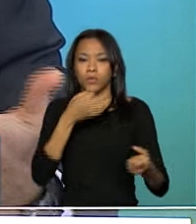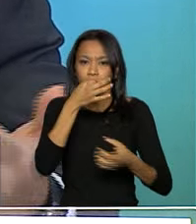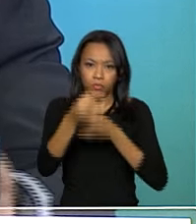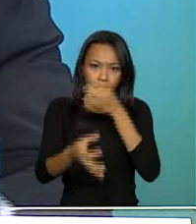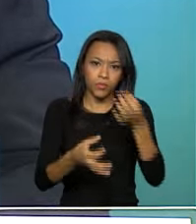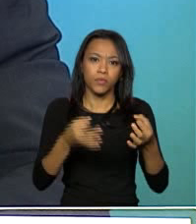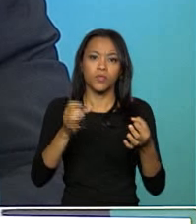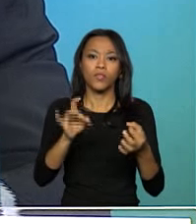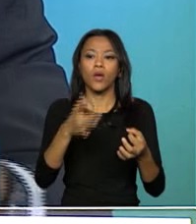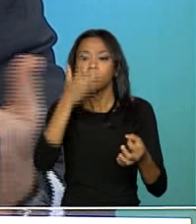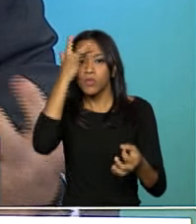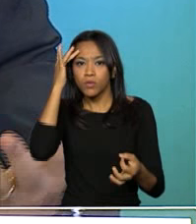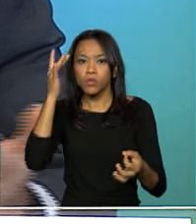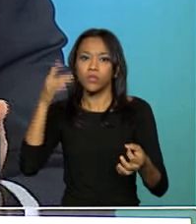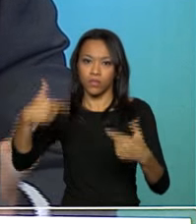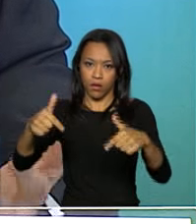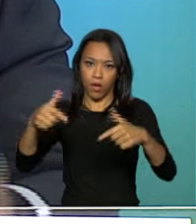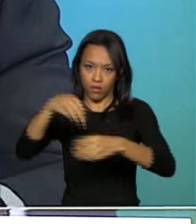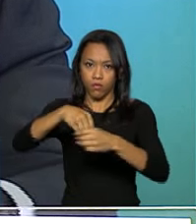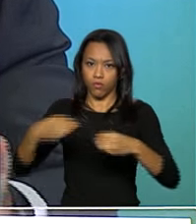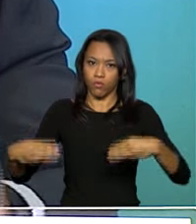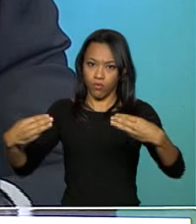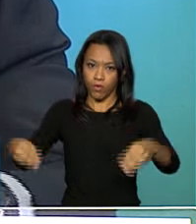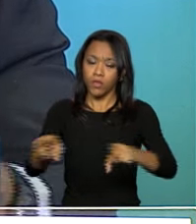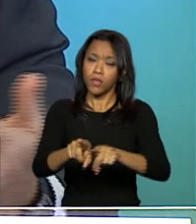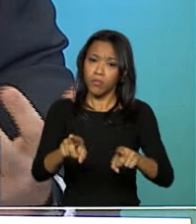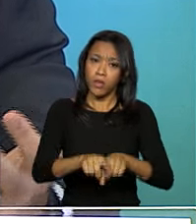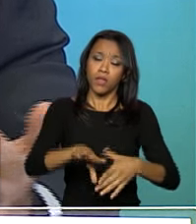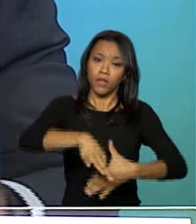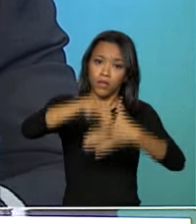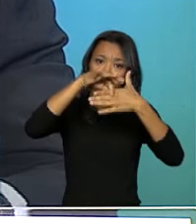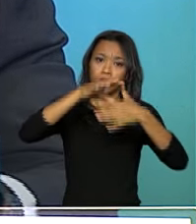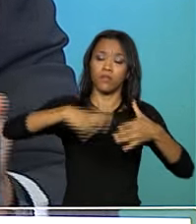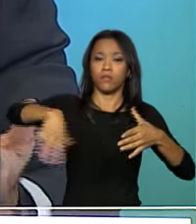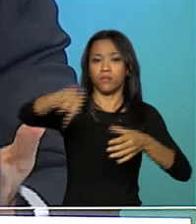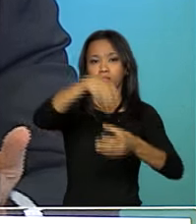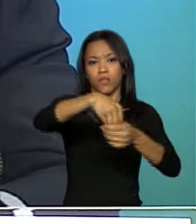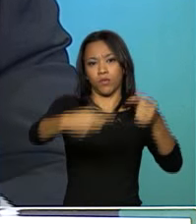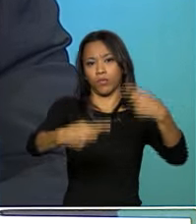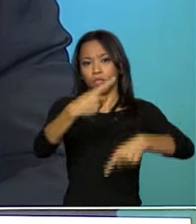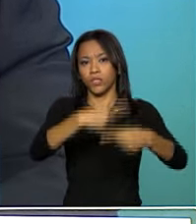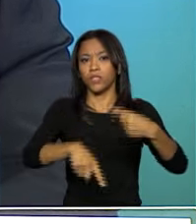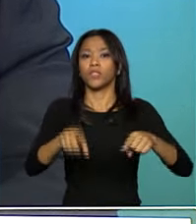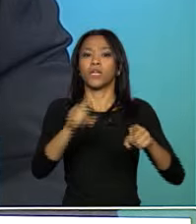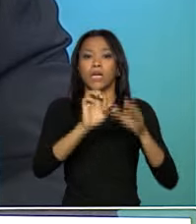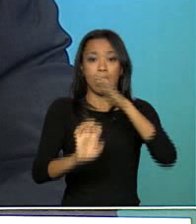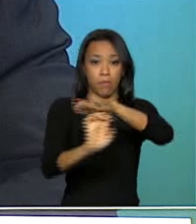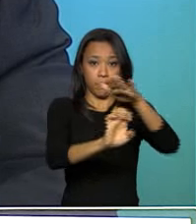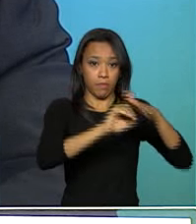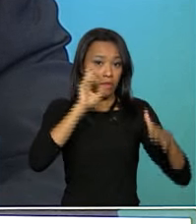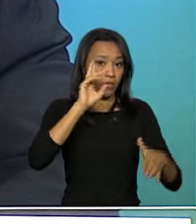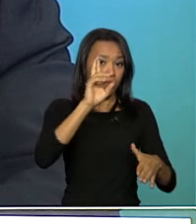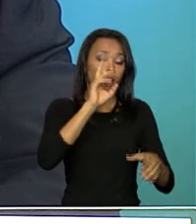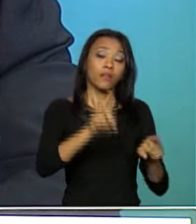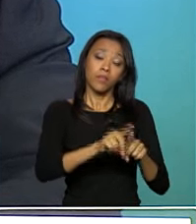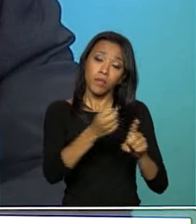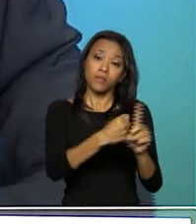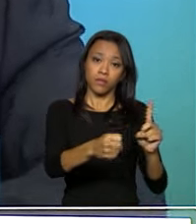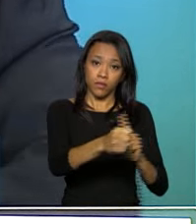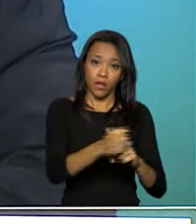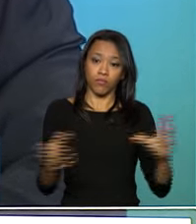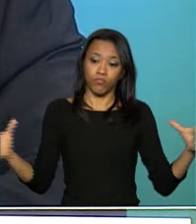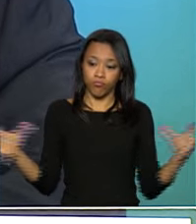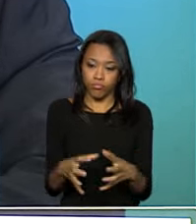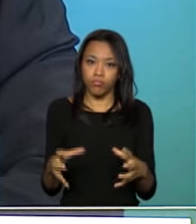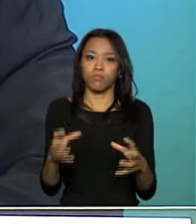só as pessoas envolvidas mas também as lideranças políticas lideranças empresariais lideranças da sociedade sobre isso e sobre o momento